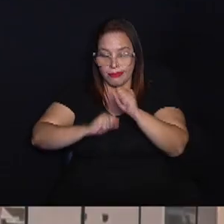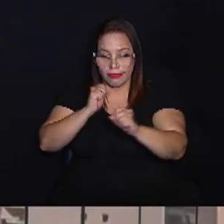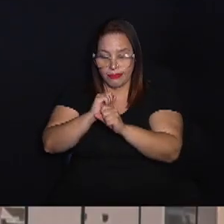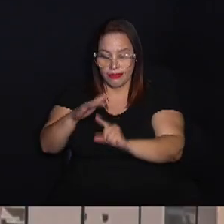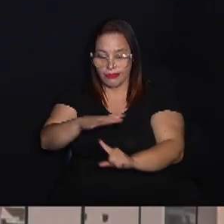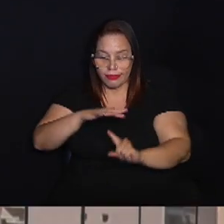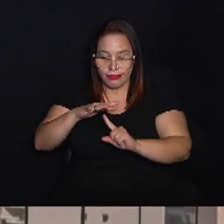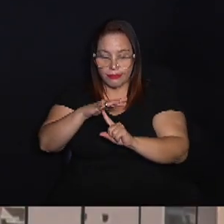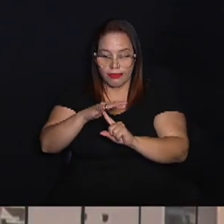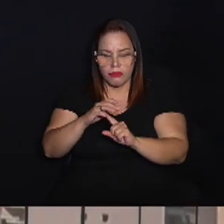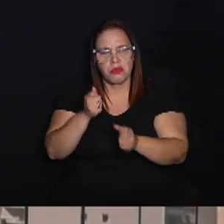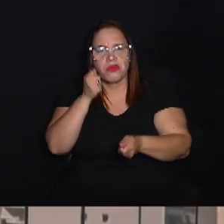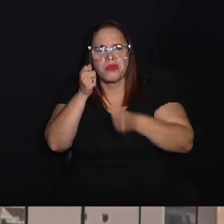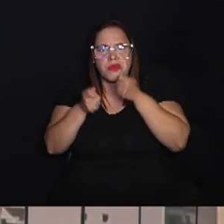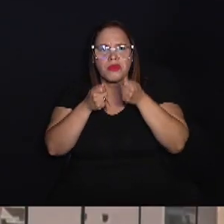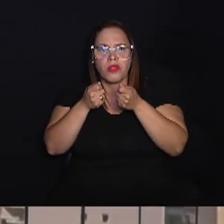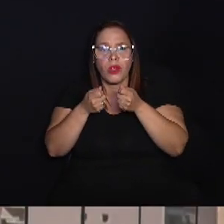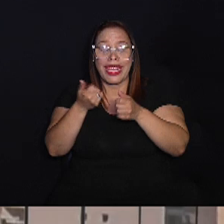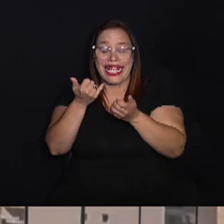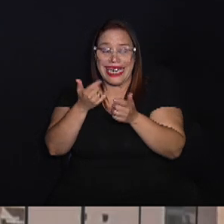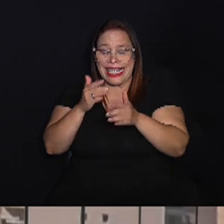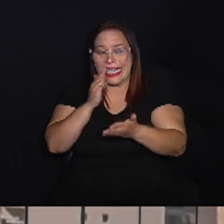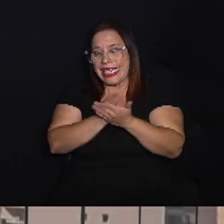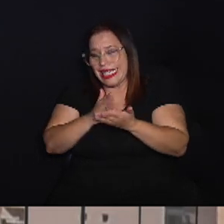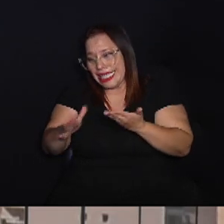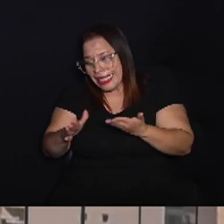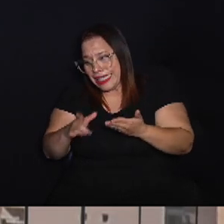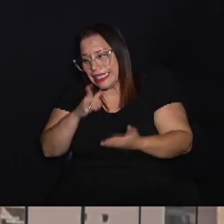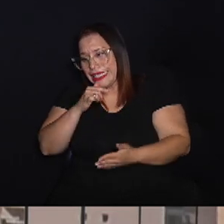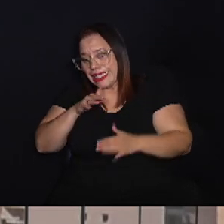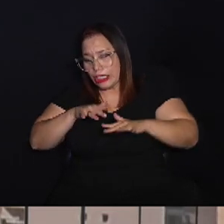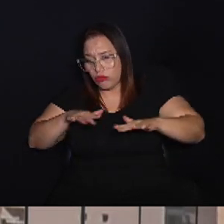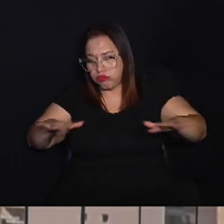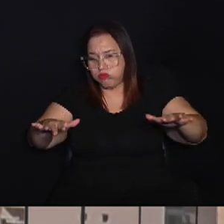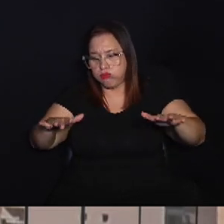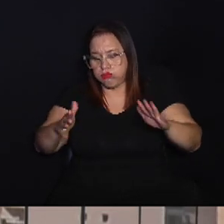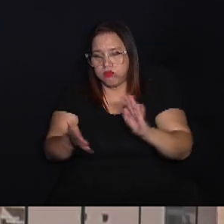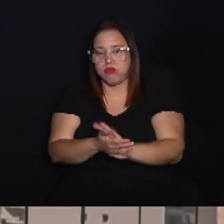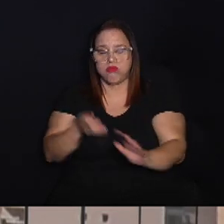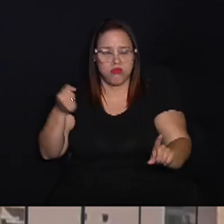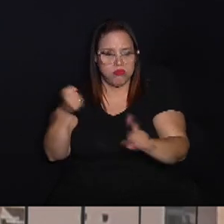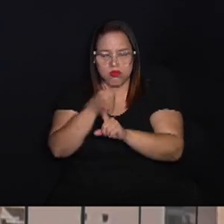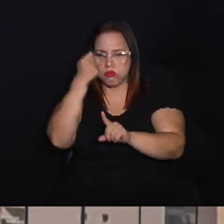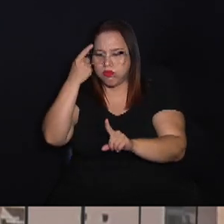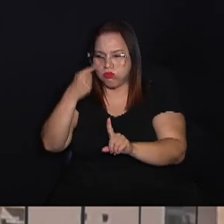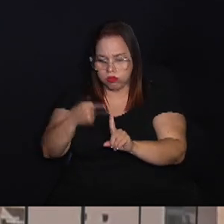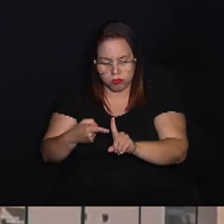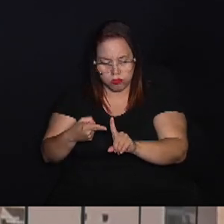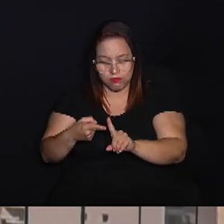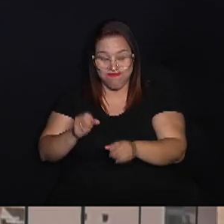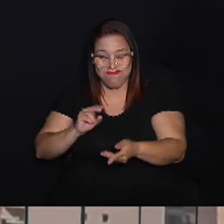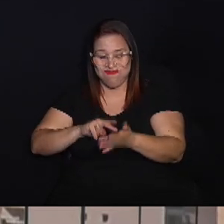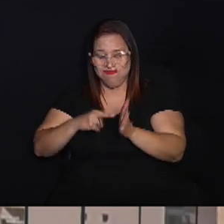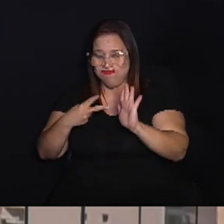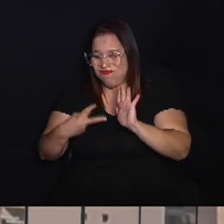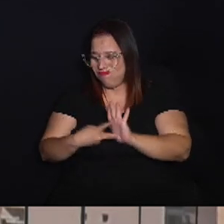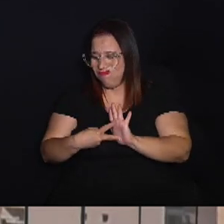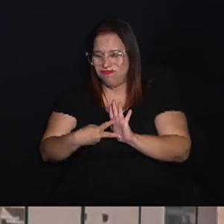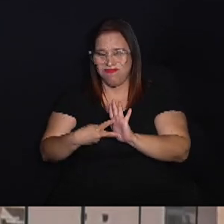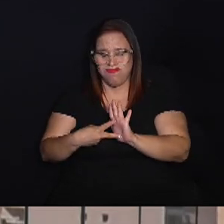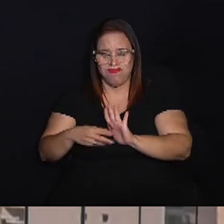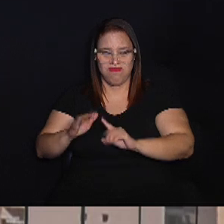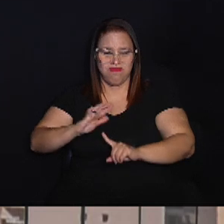Ambiental aborda o desperdício de água no Brasil, que tem impacto negativo significativo no